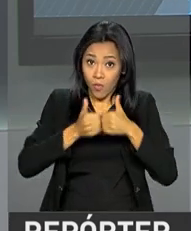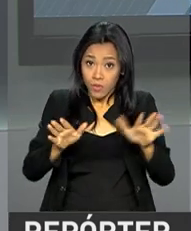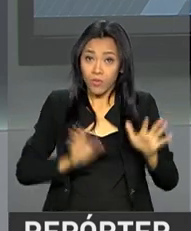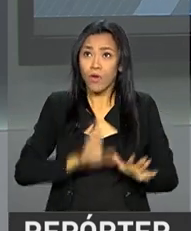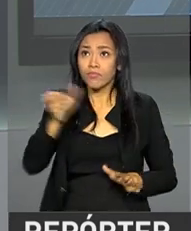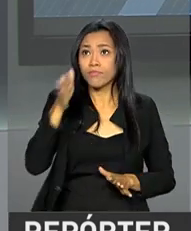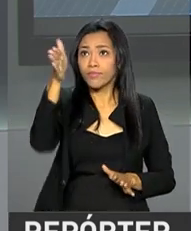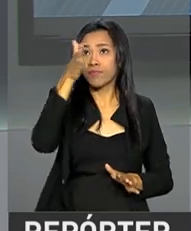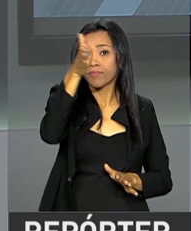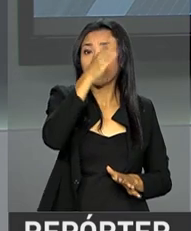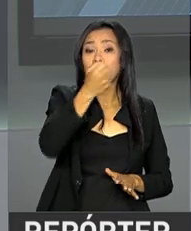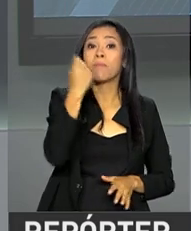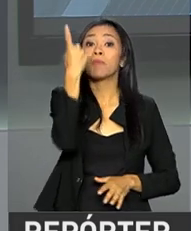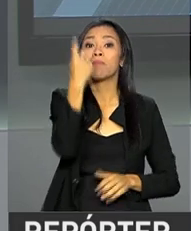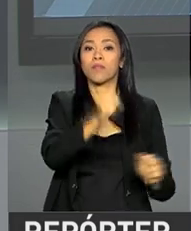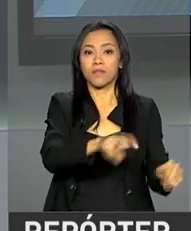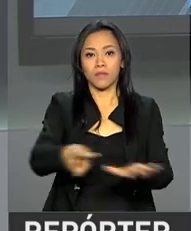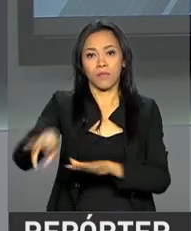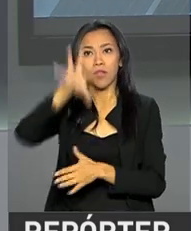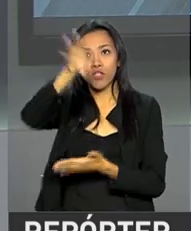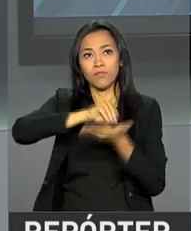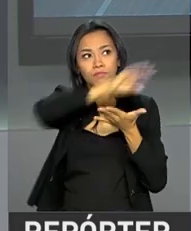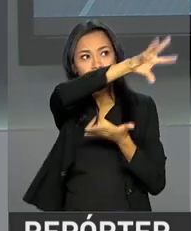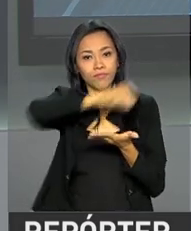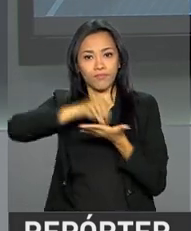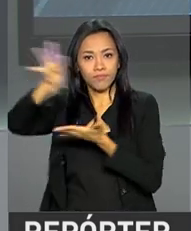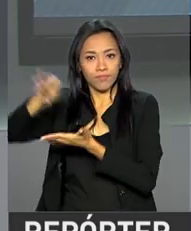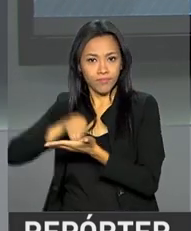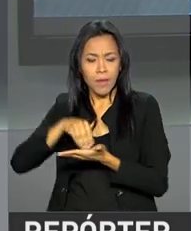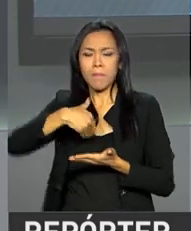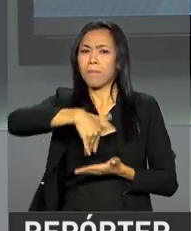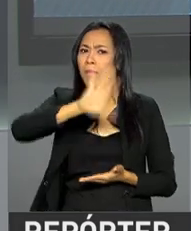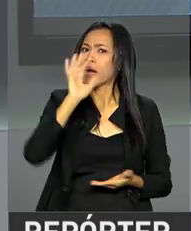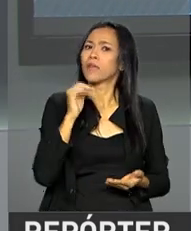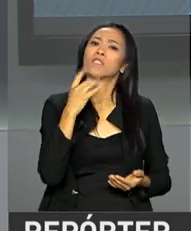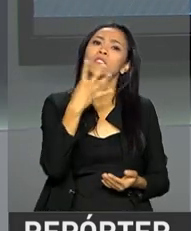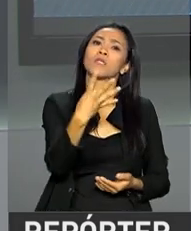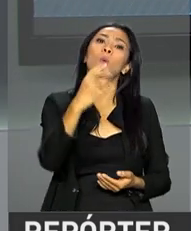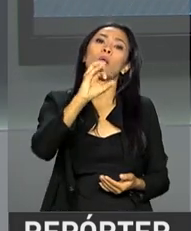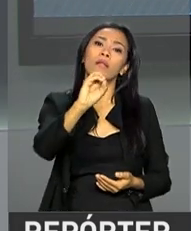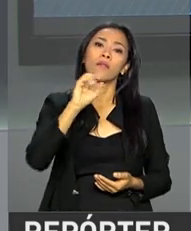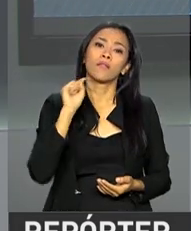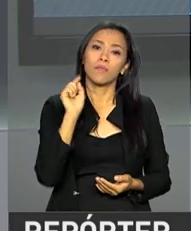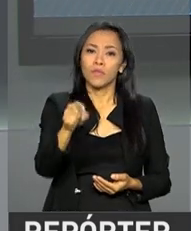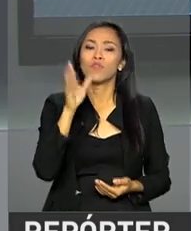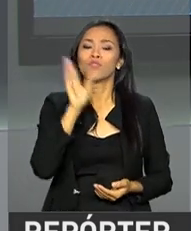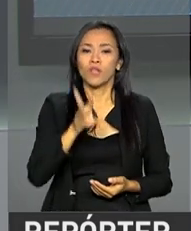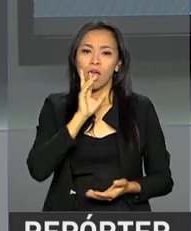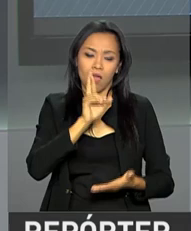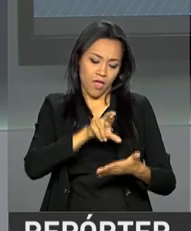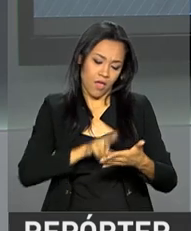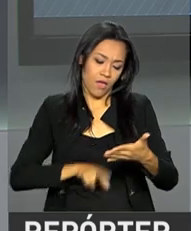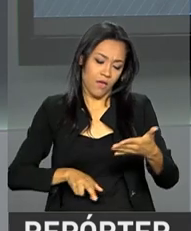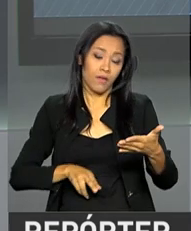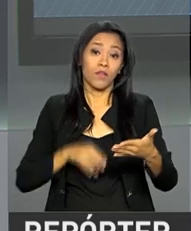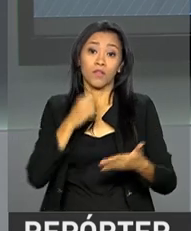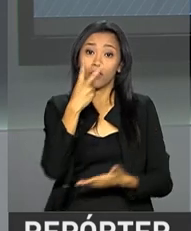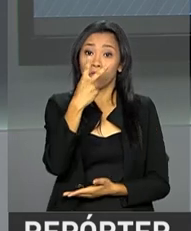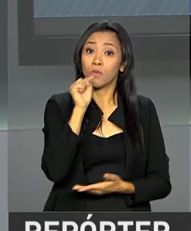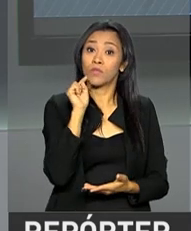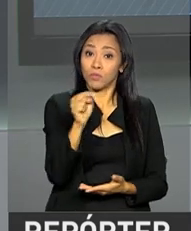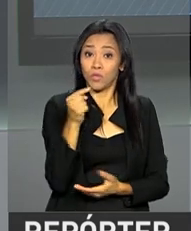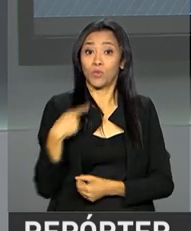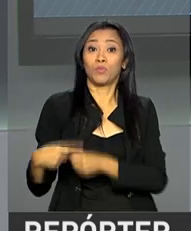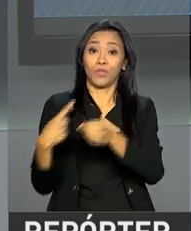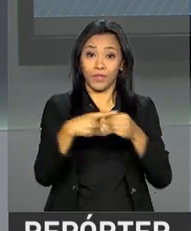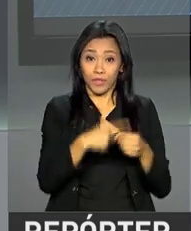semana de coleta do censo agro 2017 mais de 40 mil questionários foram respondidos os quase 2 mil municípios onde a